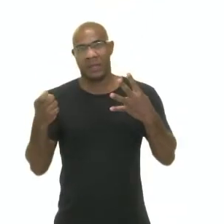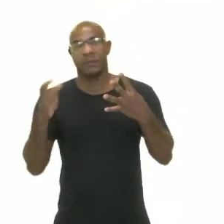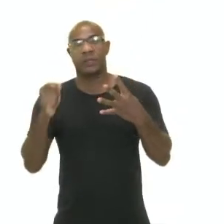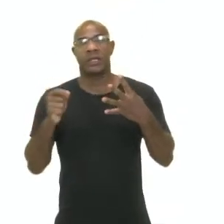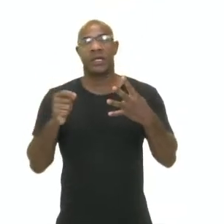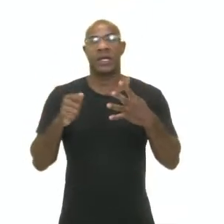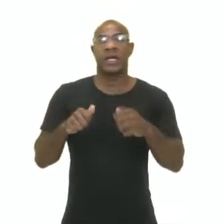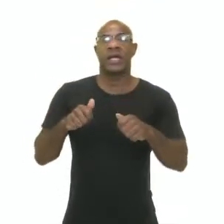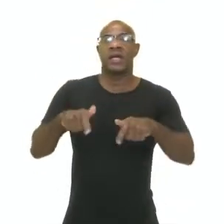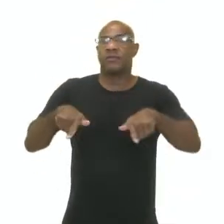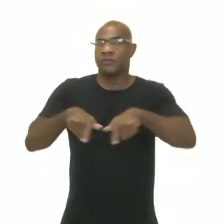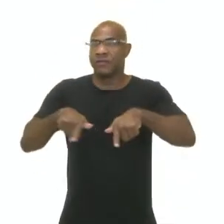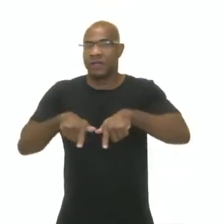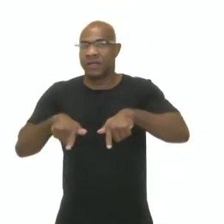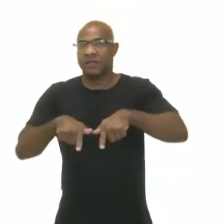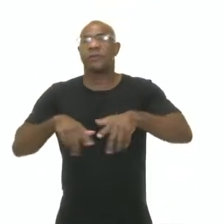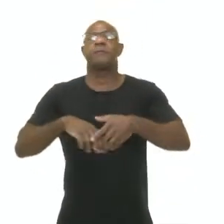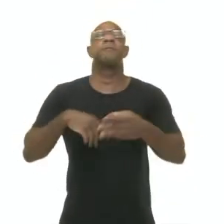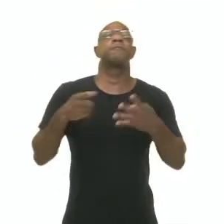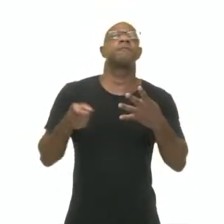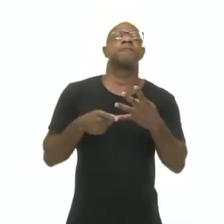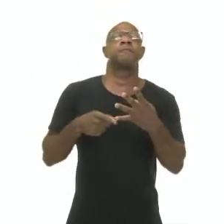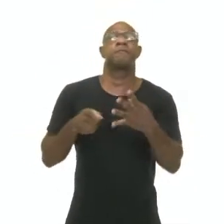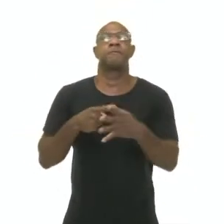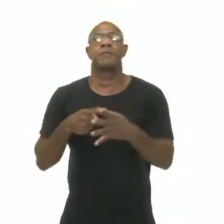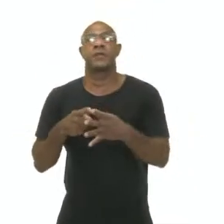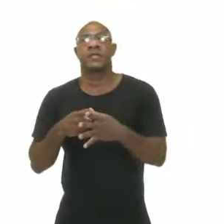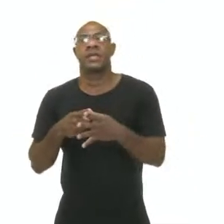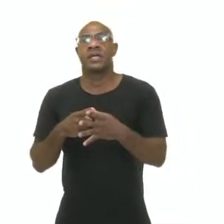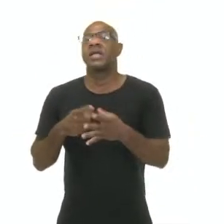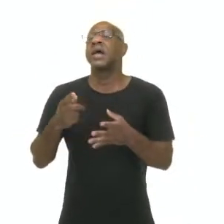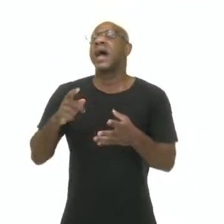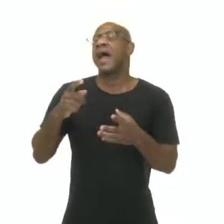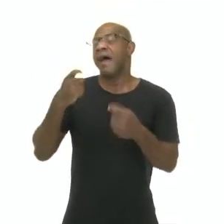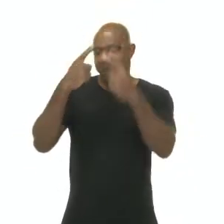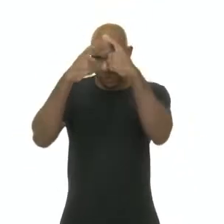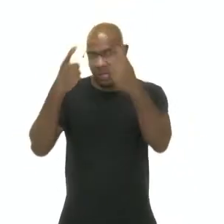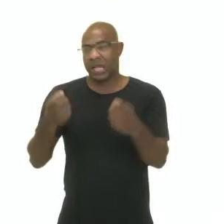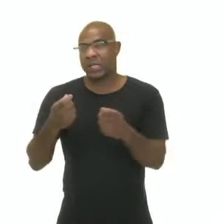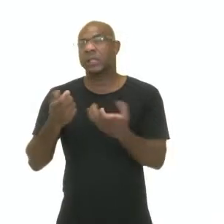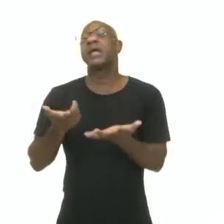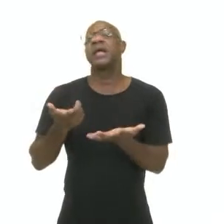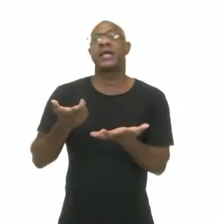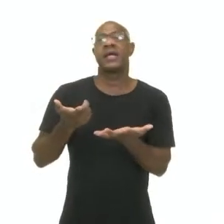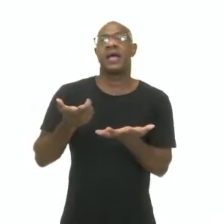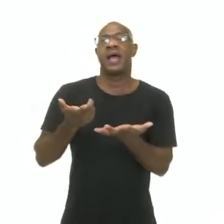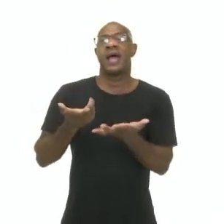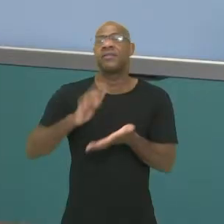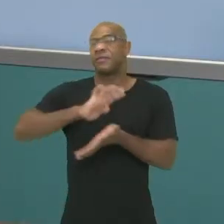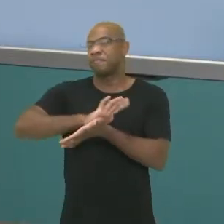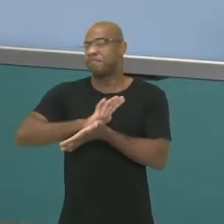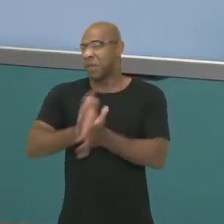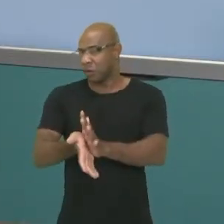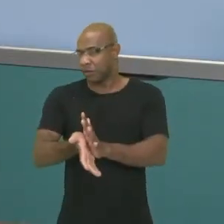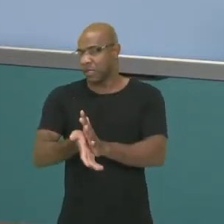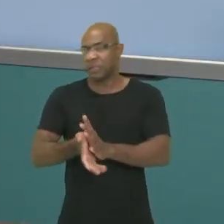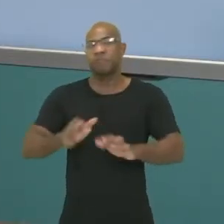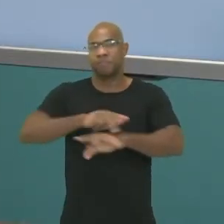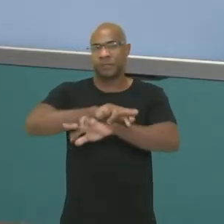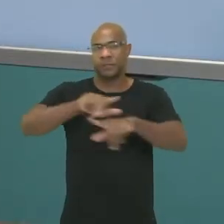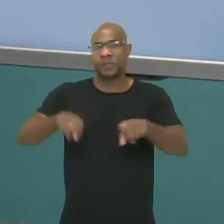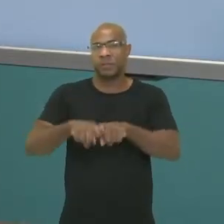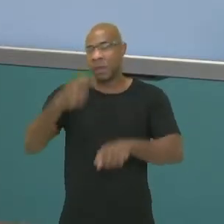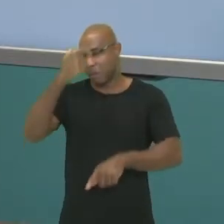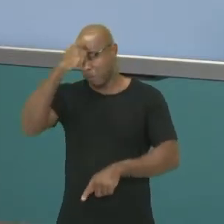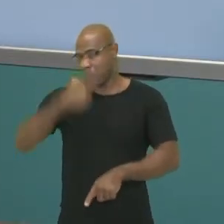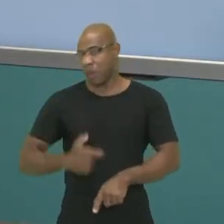a racial, a violência de patrimônio, econômica, a violência moral. Então, essas são